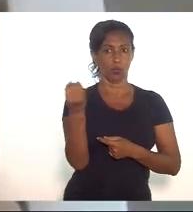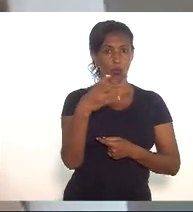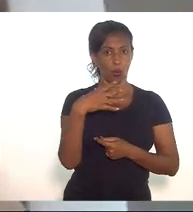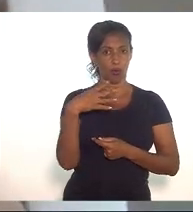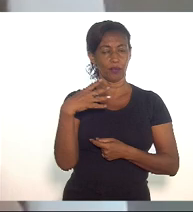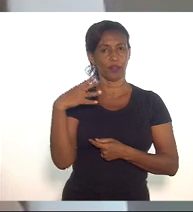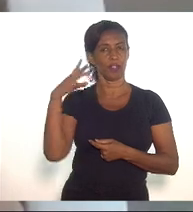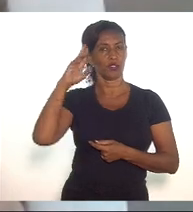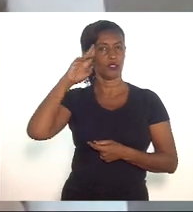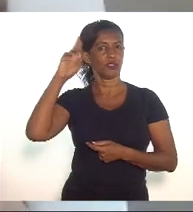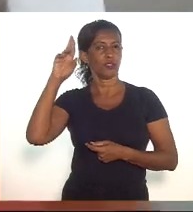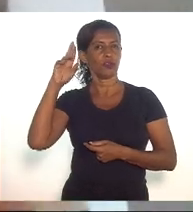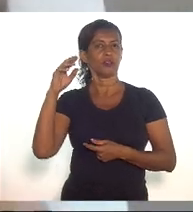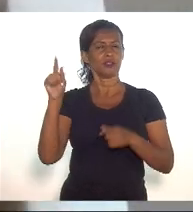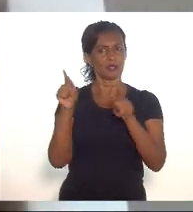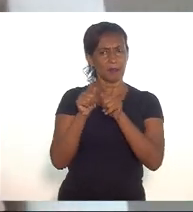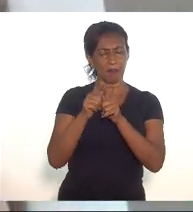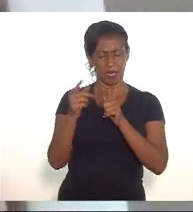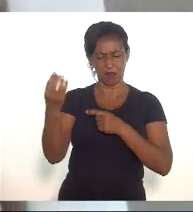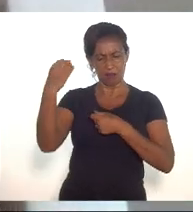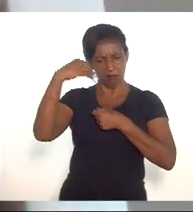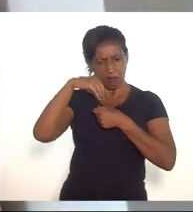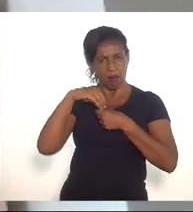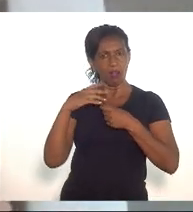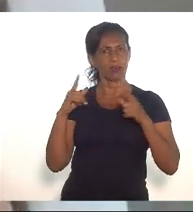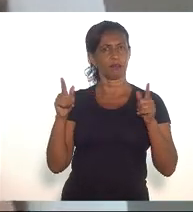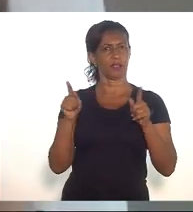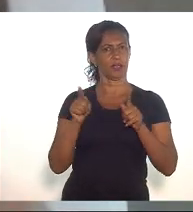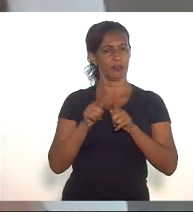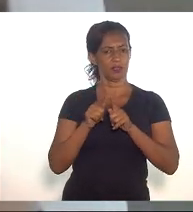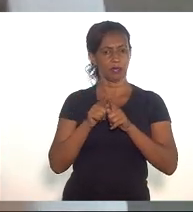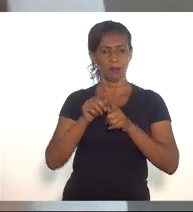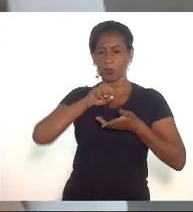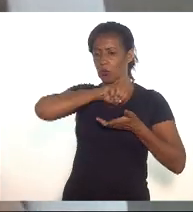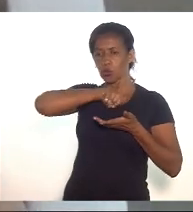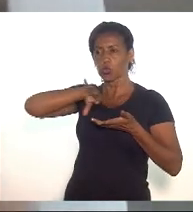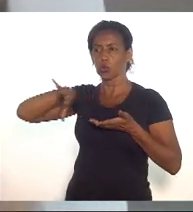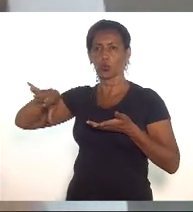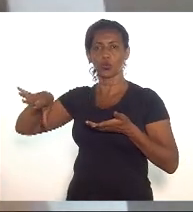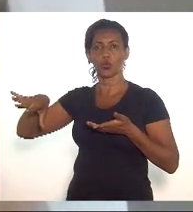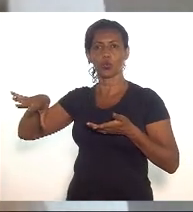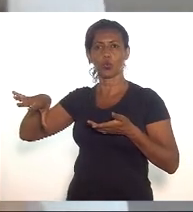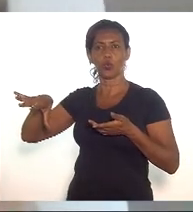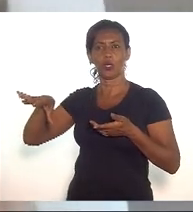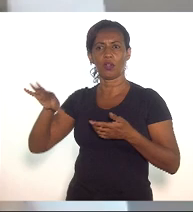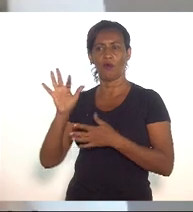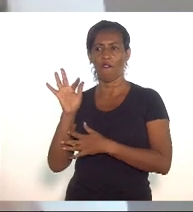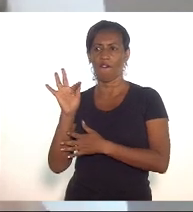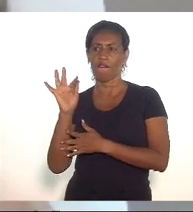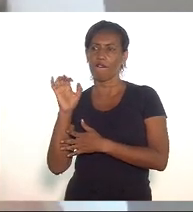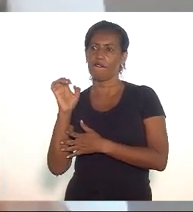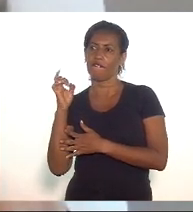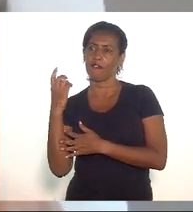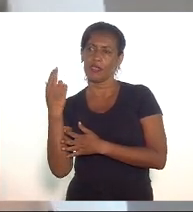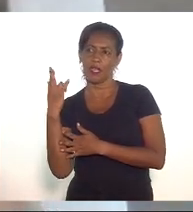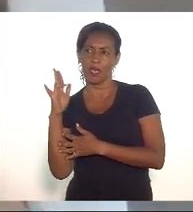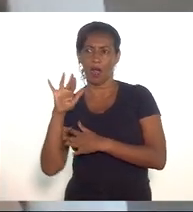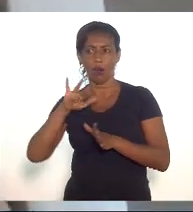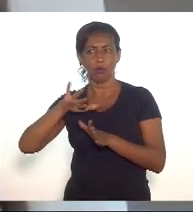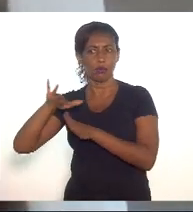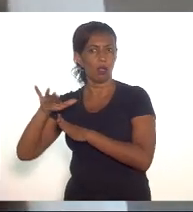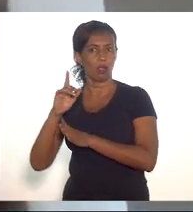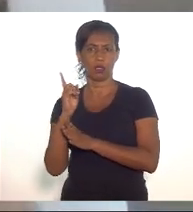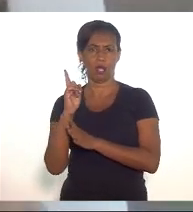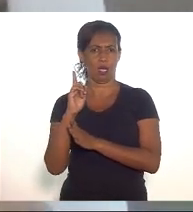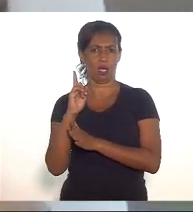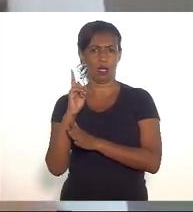ESO para dentro disso, mas também não estamos excluindo as federais que estão no nosso contexto.